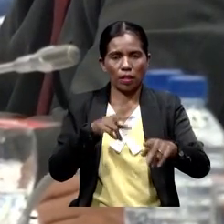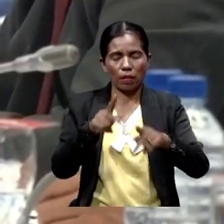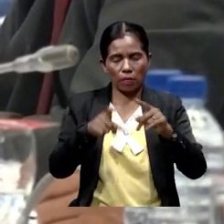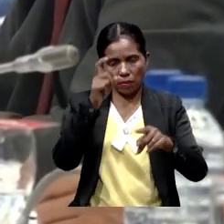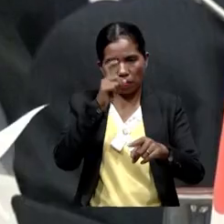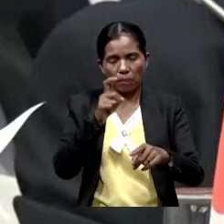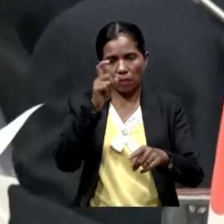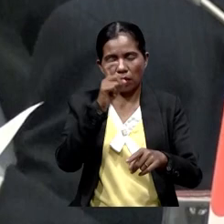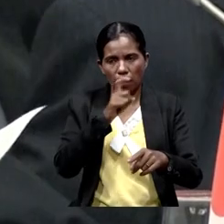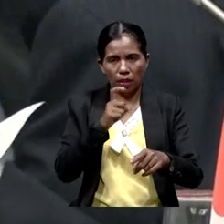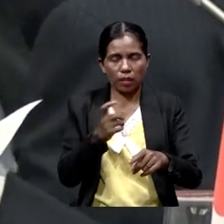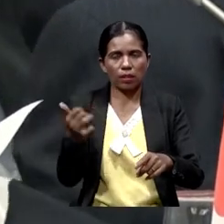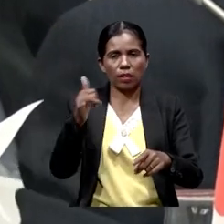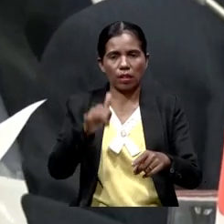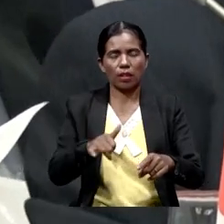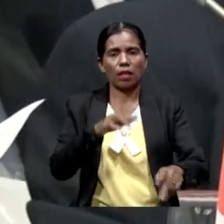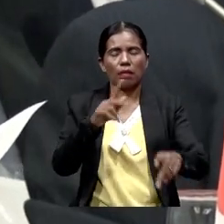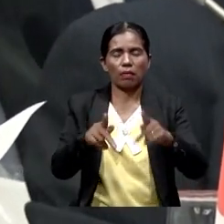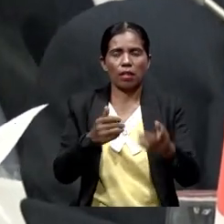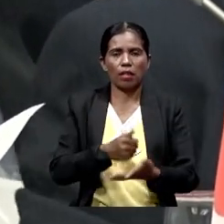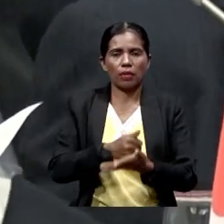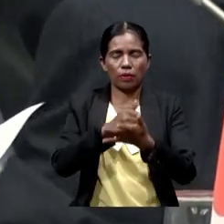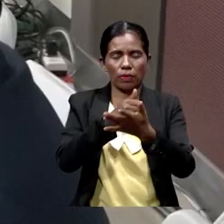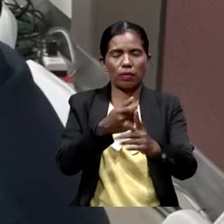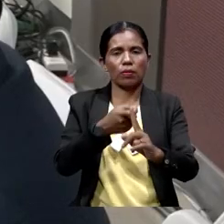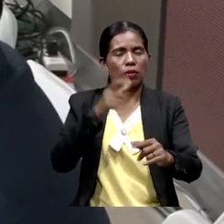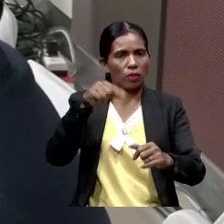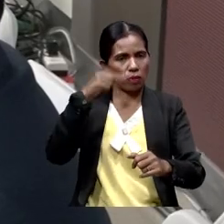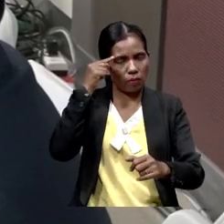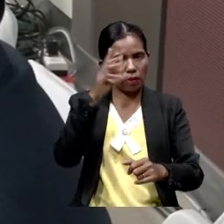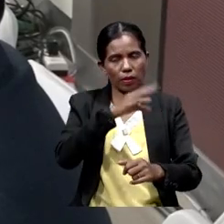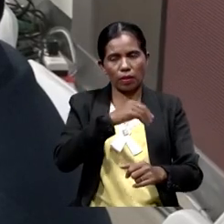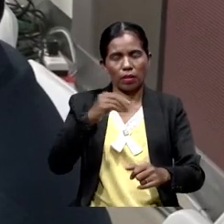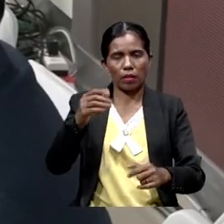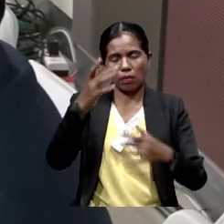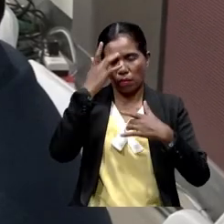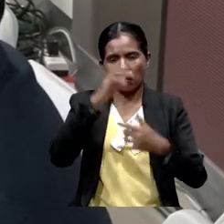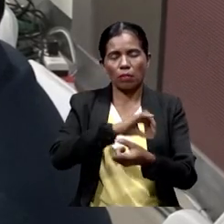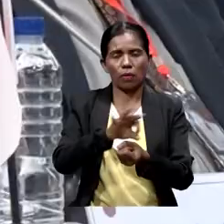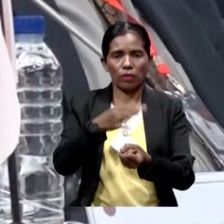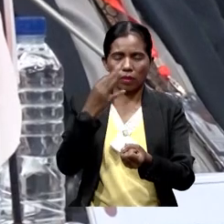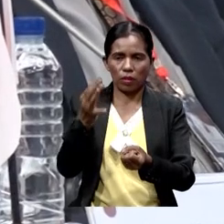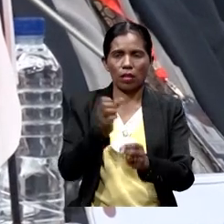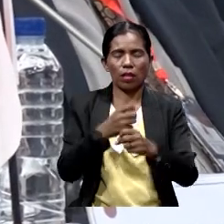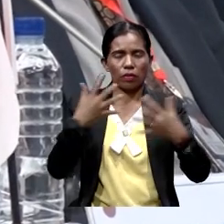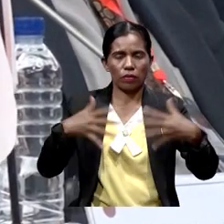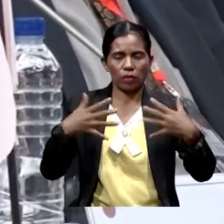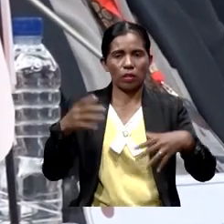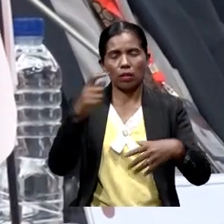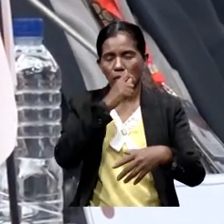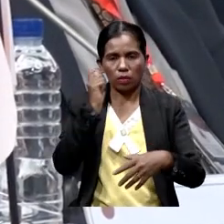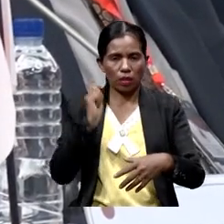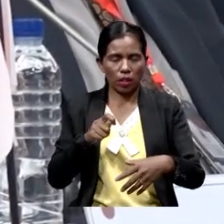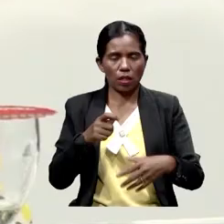no cidadão Sira, nebe, se precisa assistência ao governo. Também impacto da pandemia COVID-19 no fundo e a Ucrânia, dadão